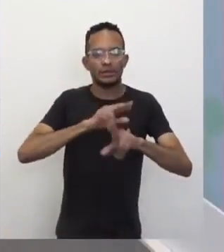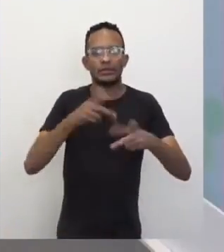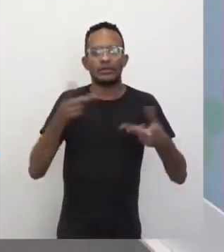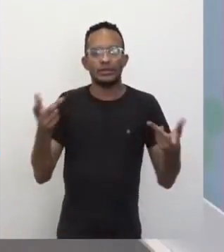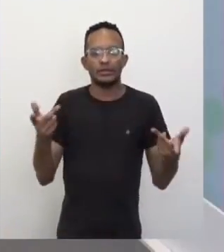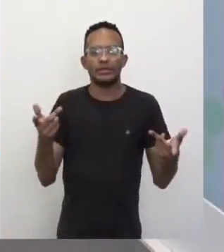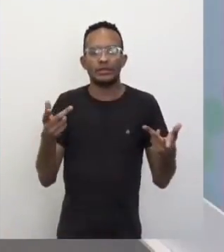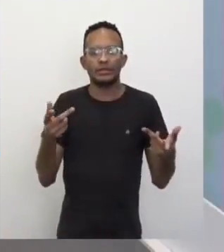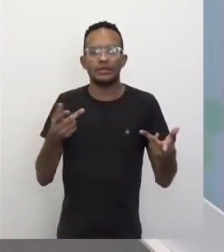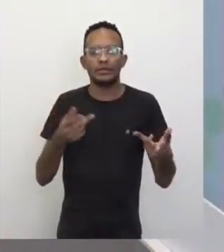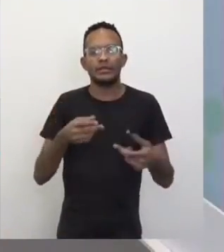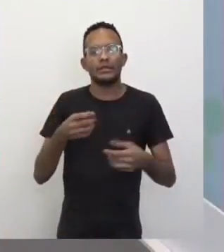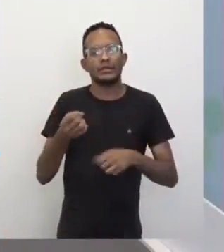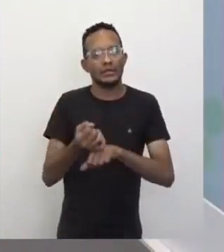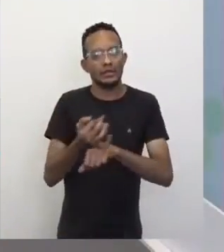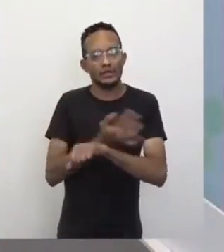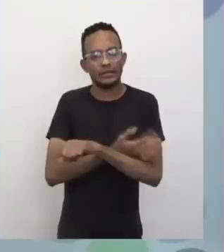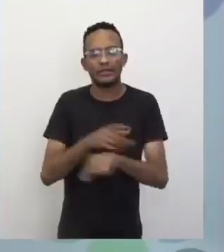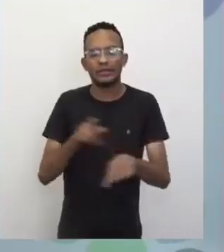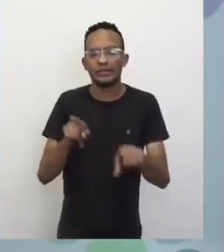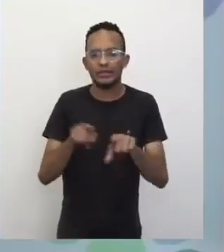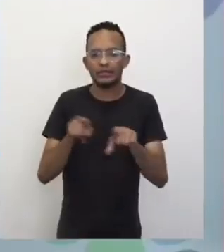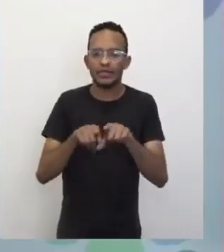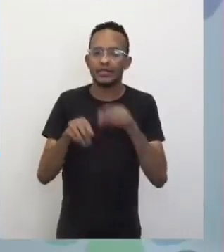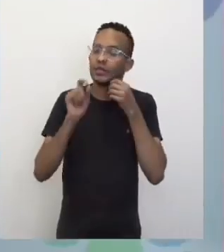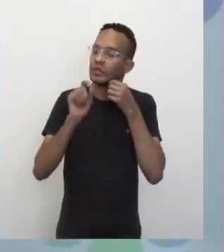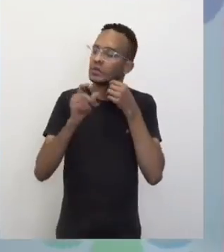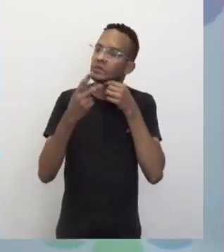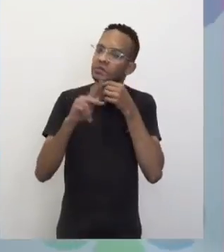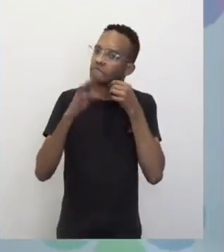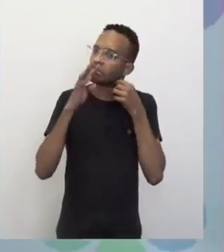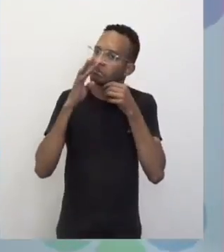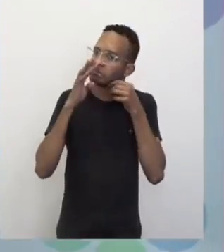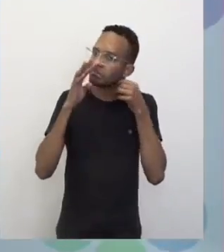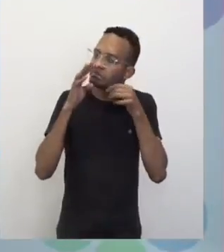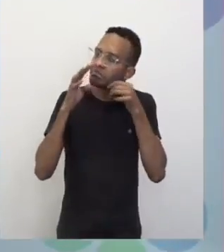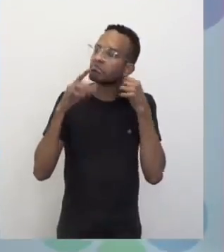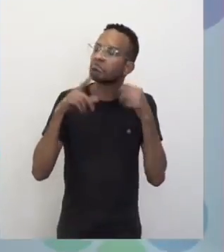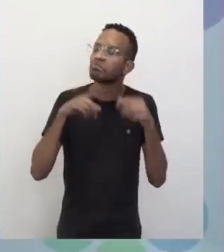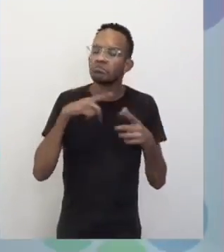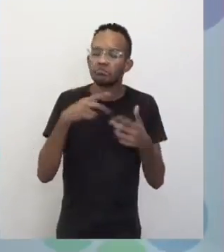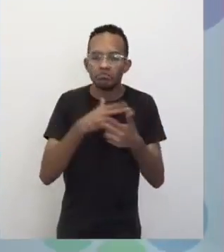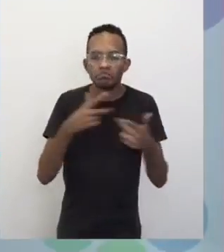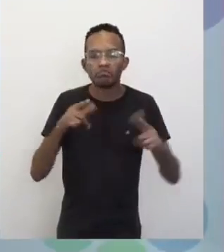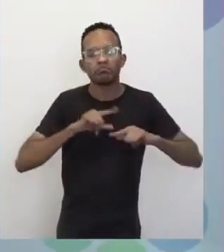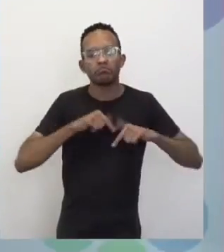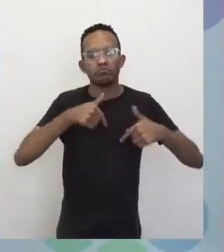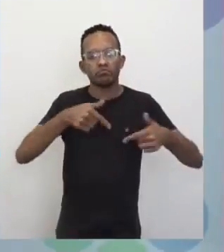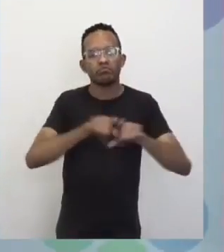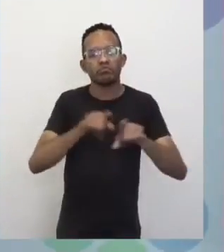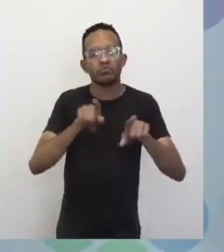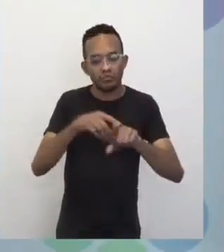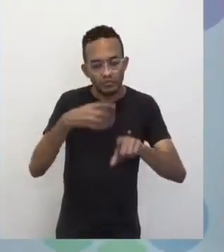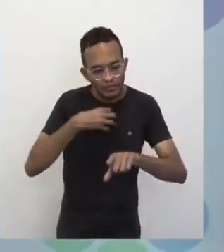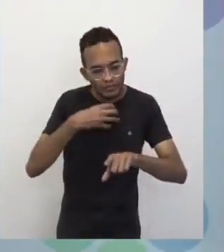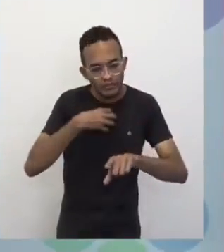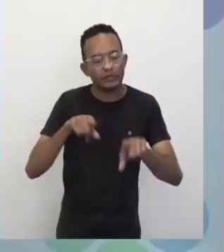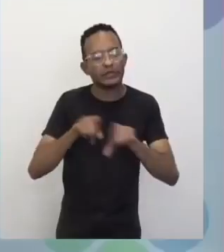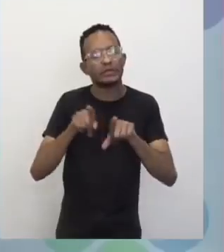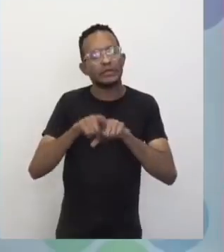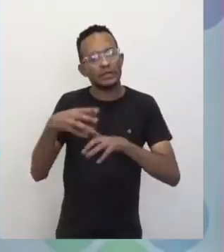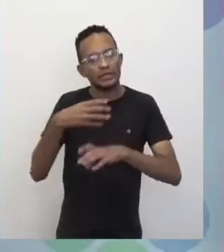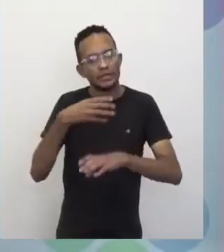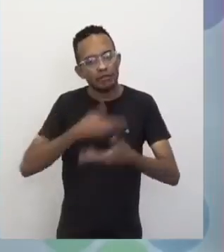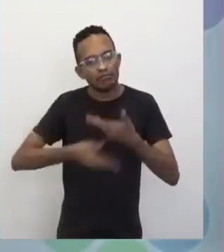Chinês, passa um poema inteiro vaso- escrevendo um vaso. Esse daí Exatamente. tem um monte de ação, né? Tem umas ações, uns sentimentos rolando.